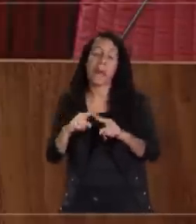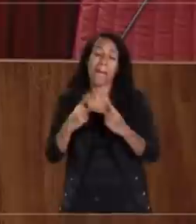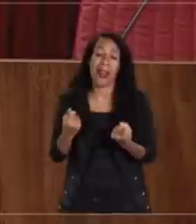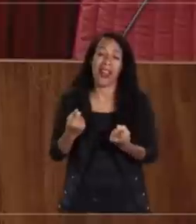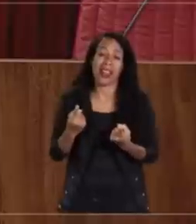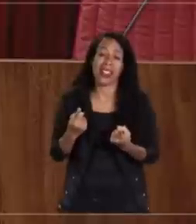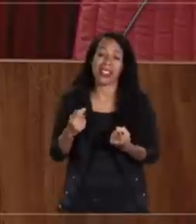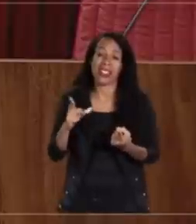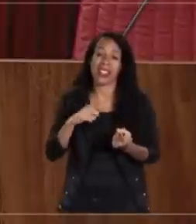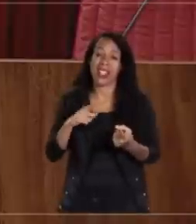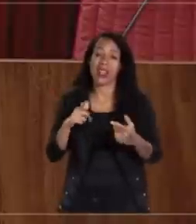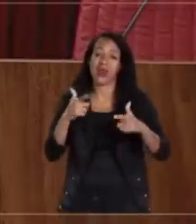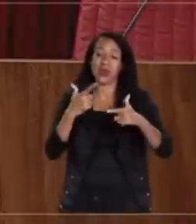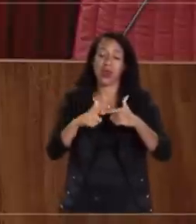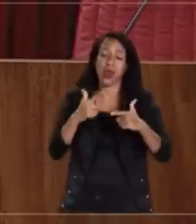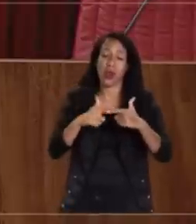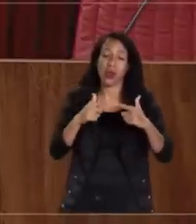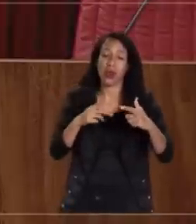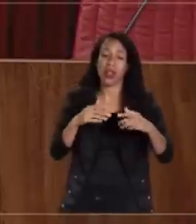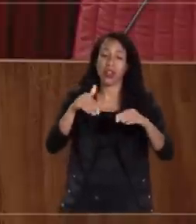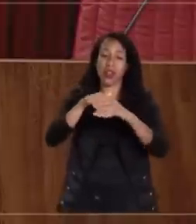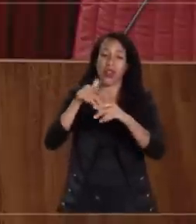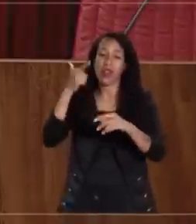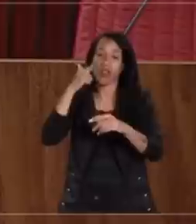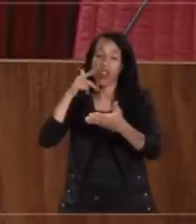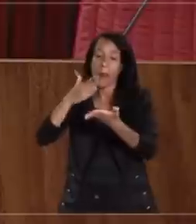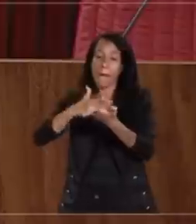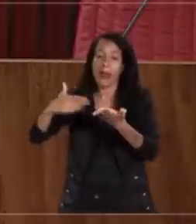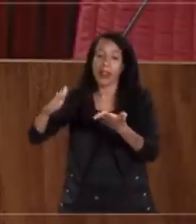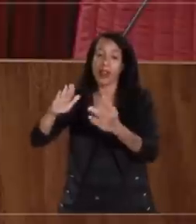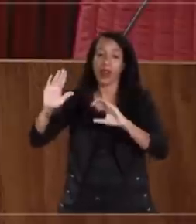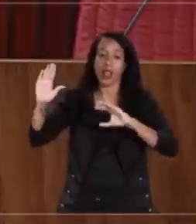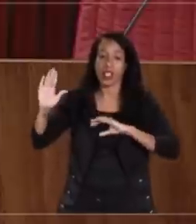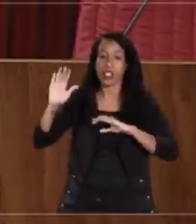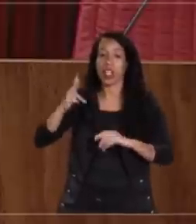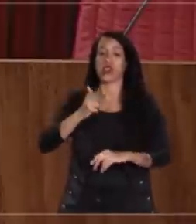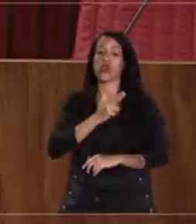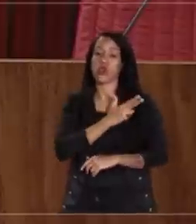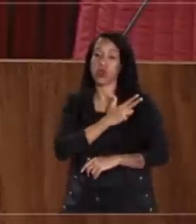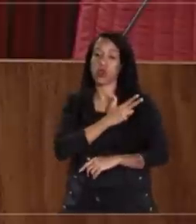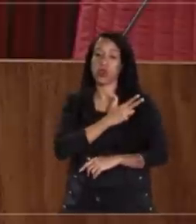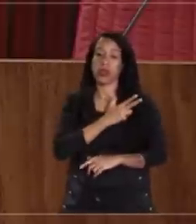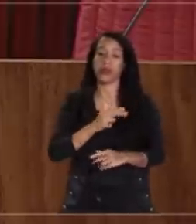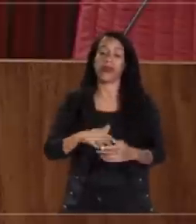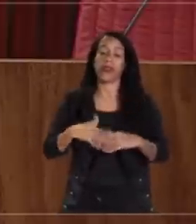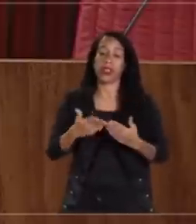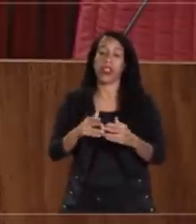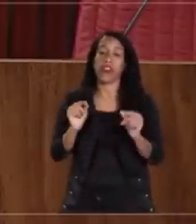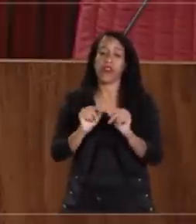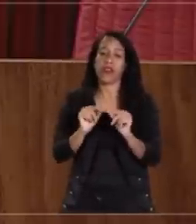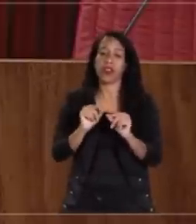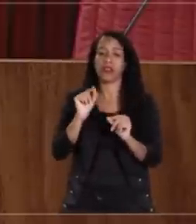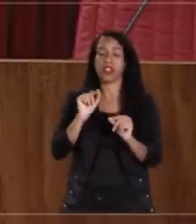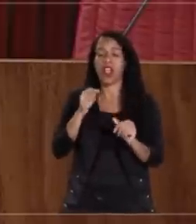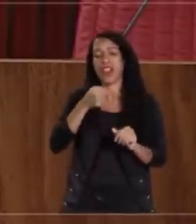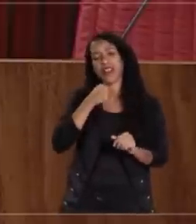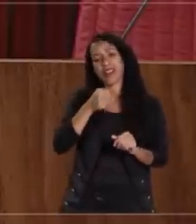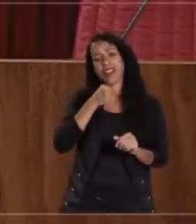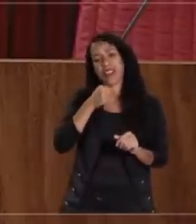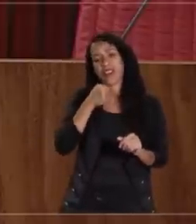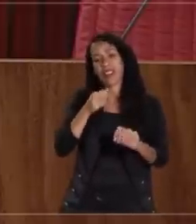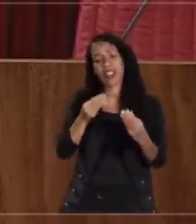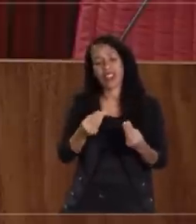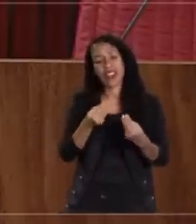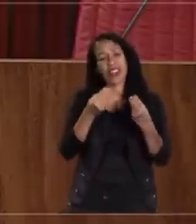de habilitá-lo à disputa do primeiro turno, deram vitória parcial ao então candidato Luiz Inácio Lula da Silva. Faço referência a essa entrevista porquanto